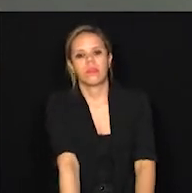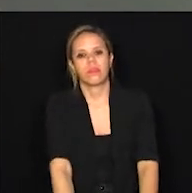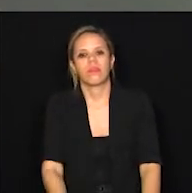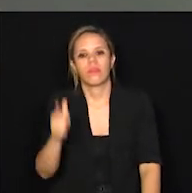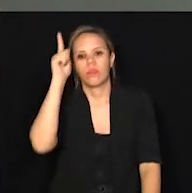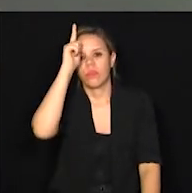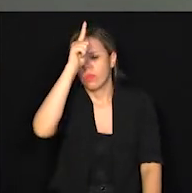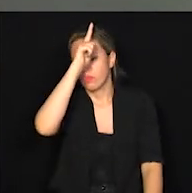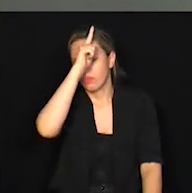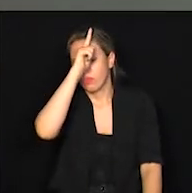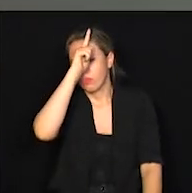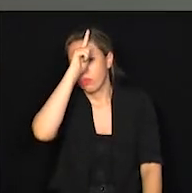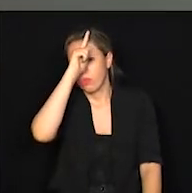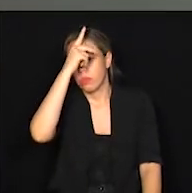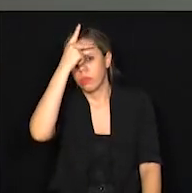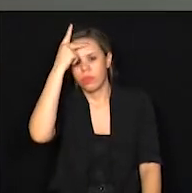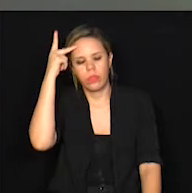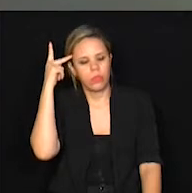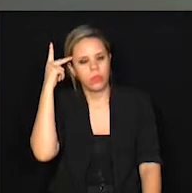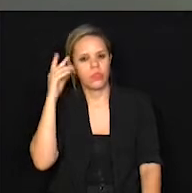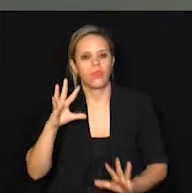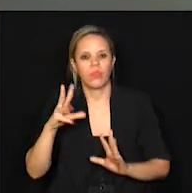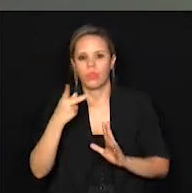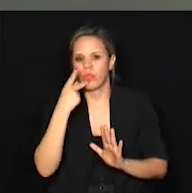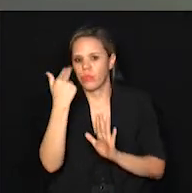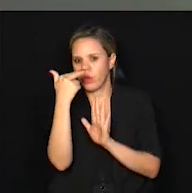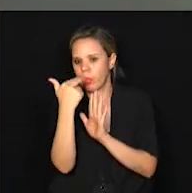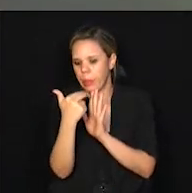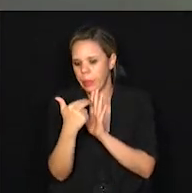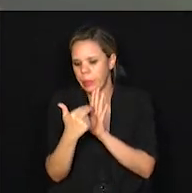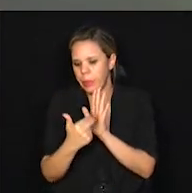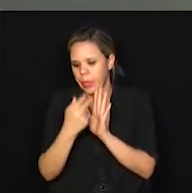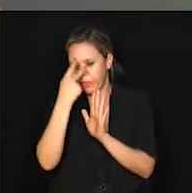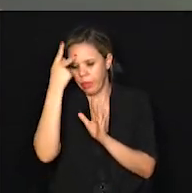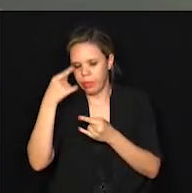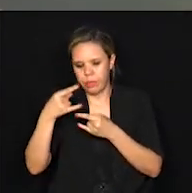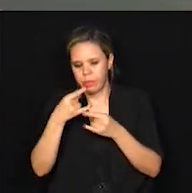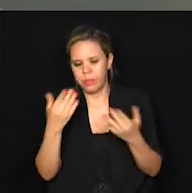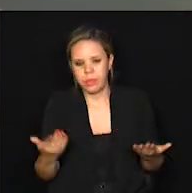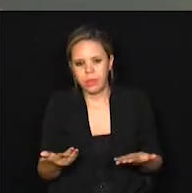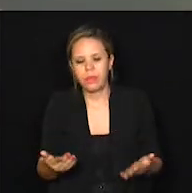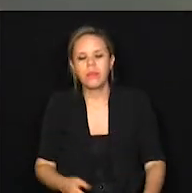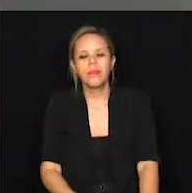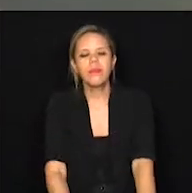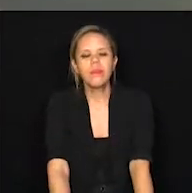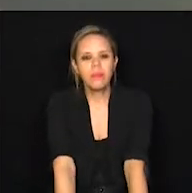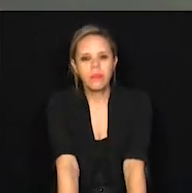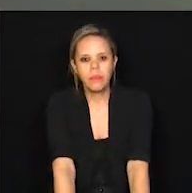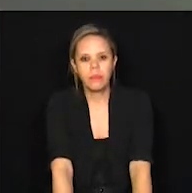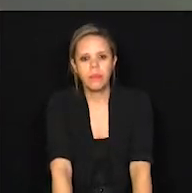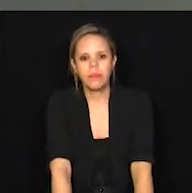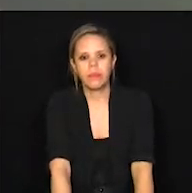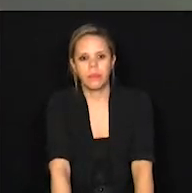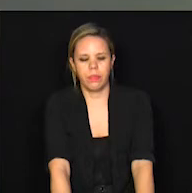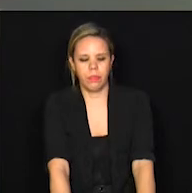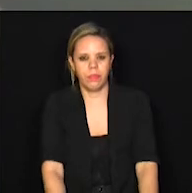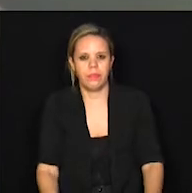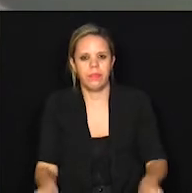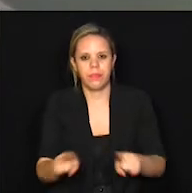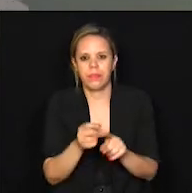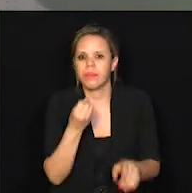um retorno, aguardando ansiosamente por essa autorização, e a gente, né, fecha aí demonstrando o